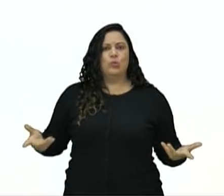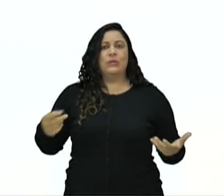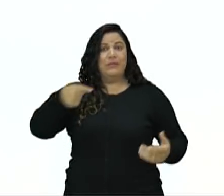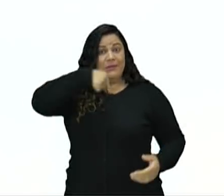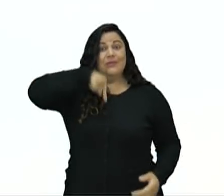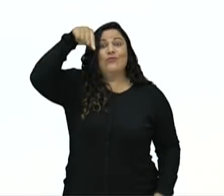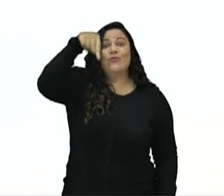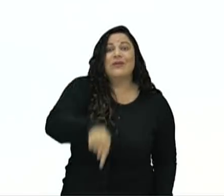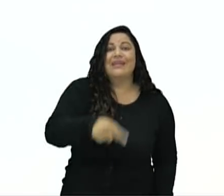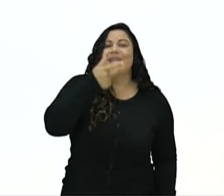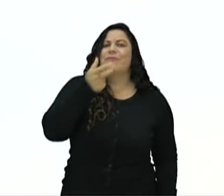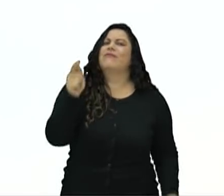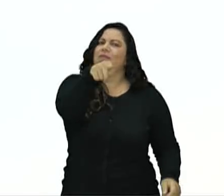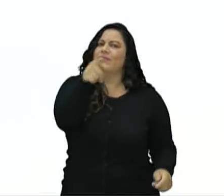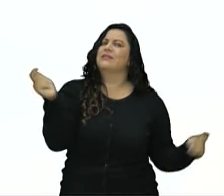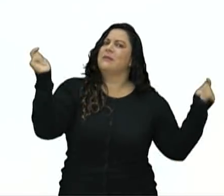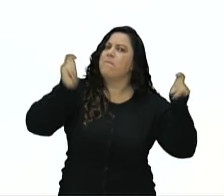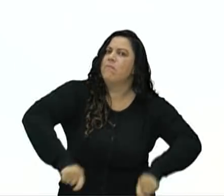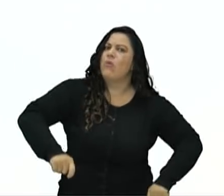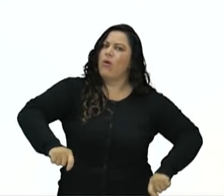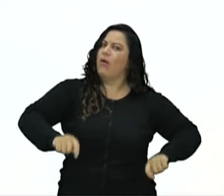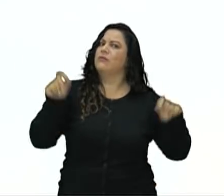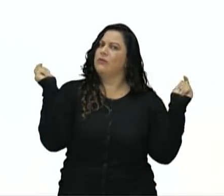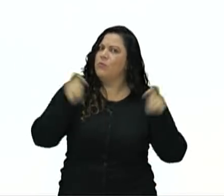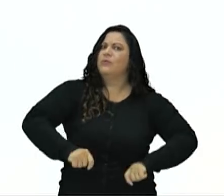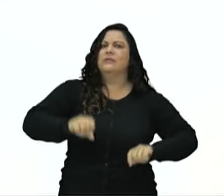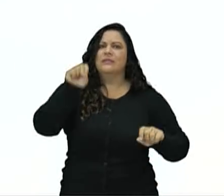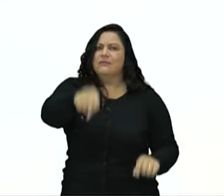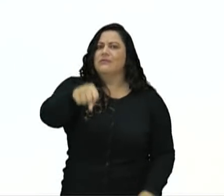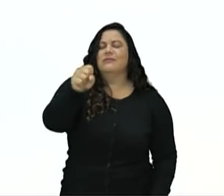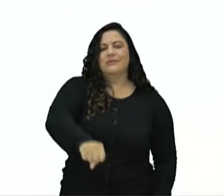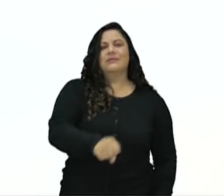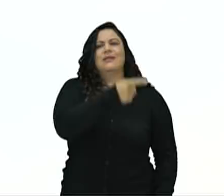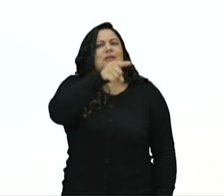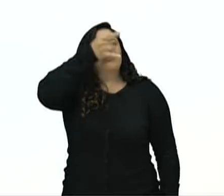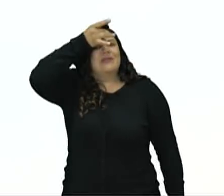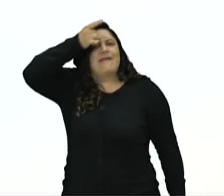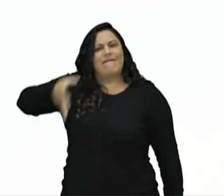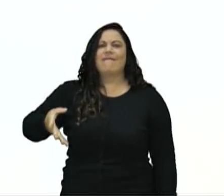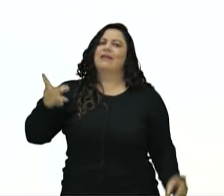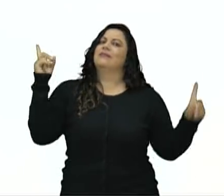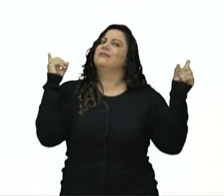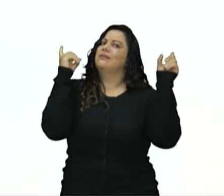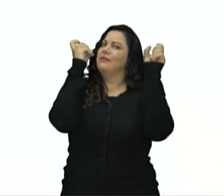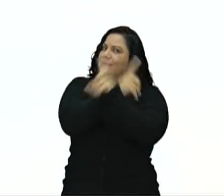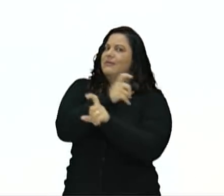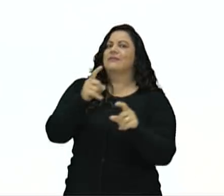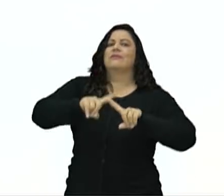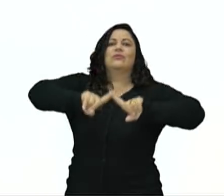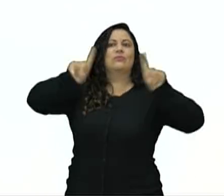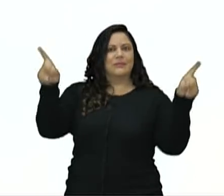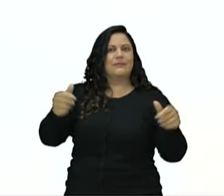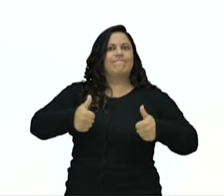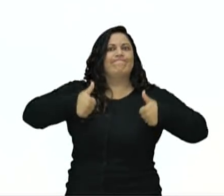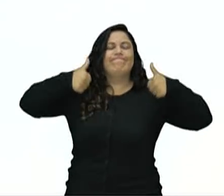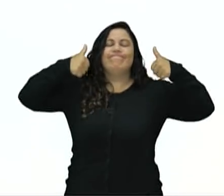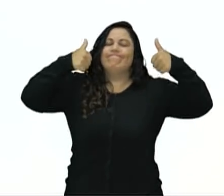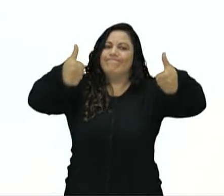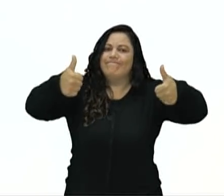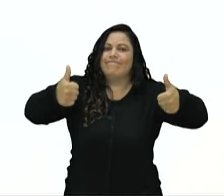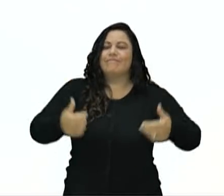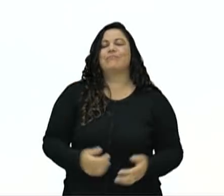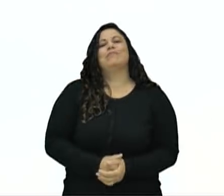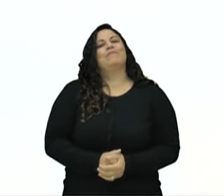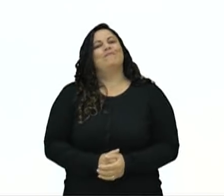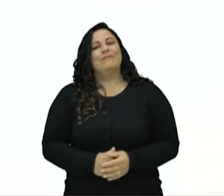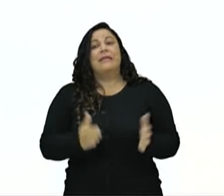possível, que você pode se recuperar. Não será fácil, será muito difícil, mas valerá a pena. E, mesmo que